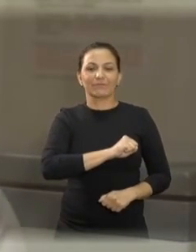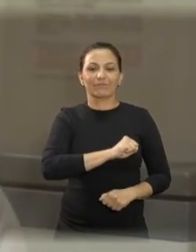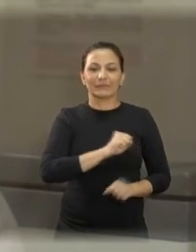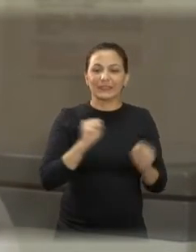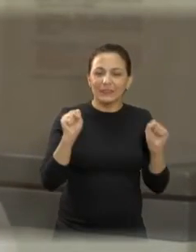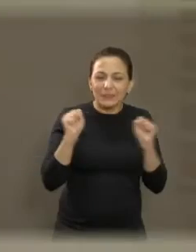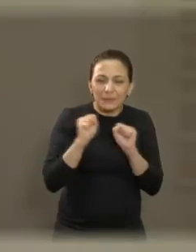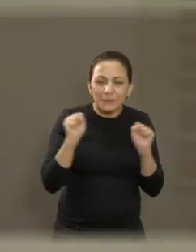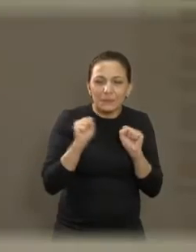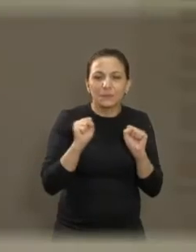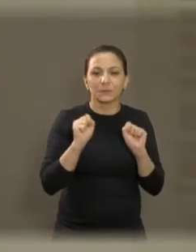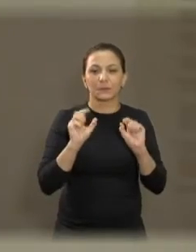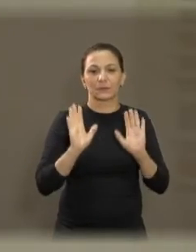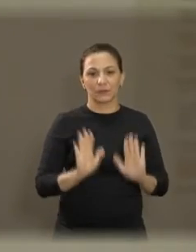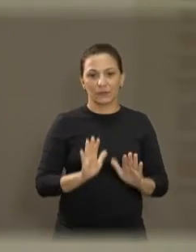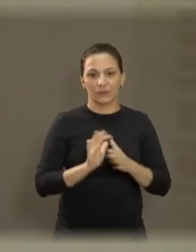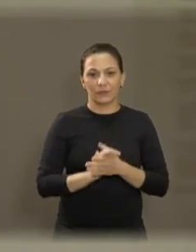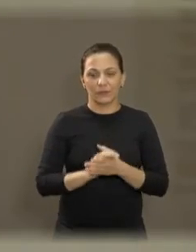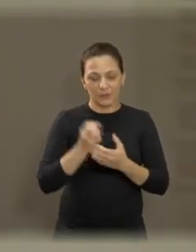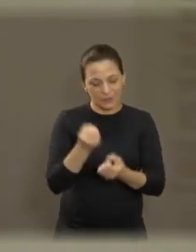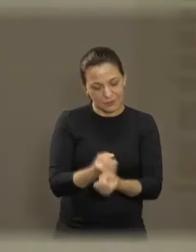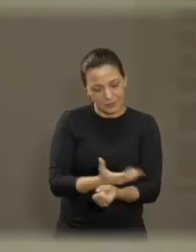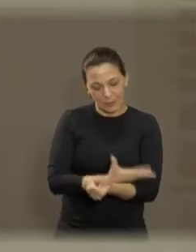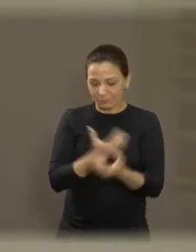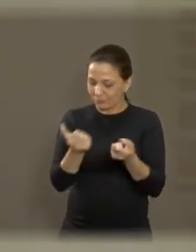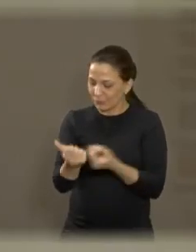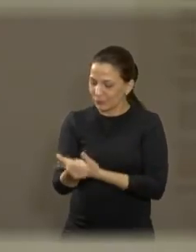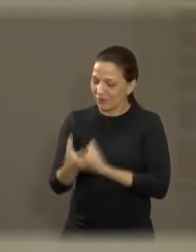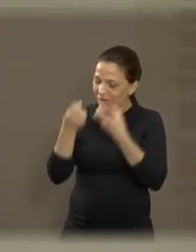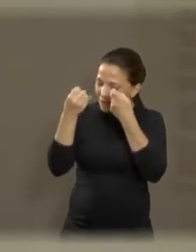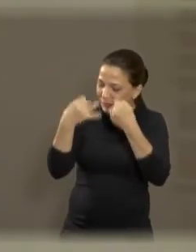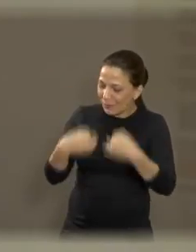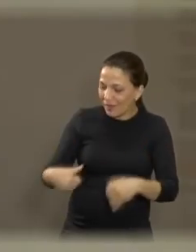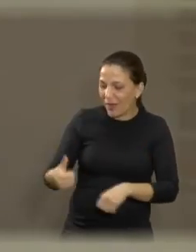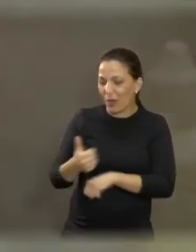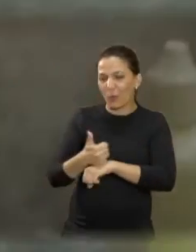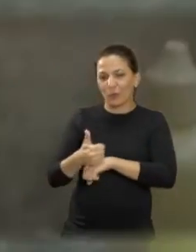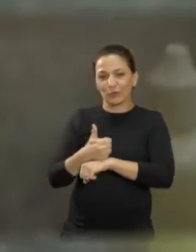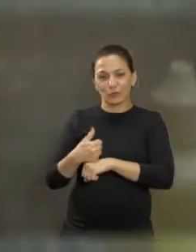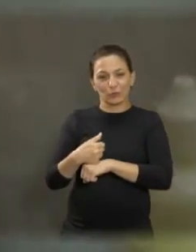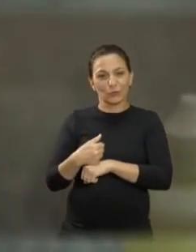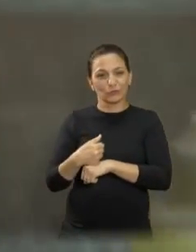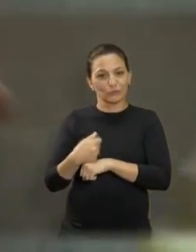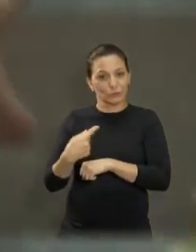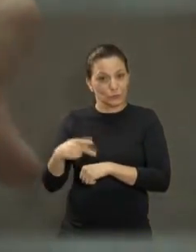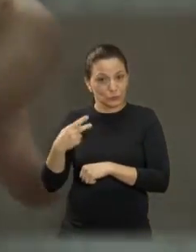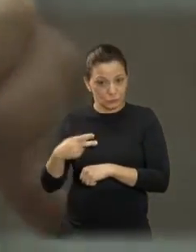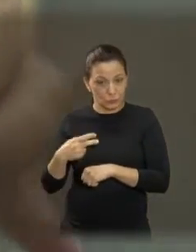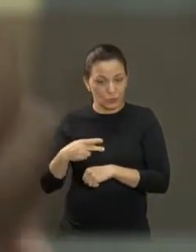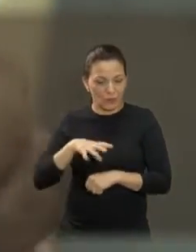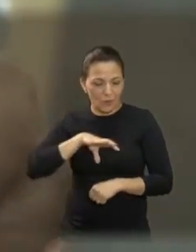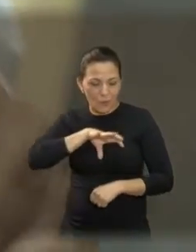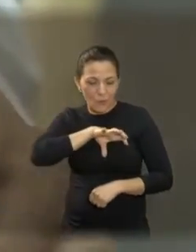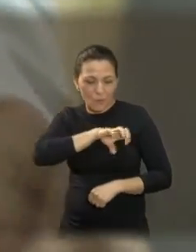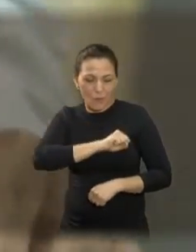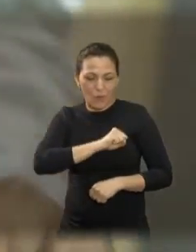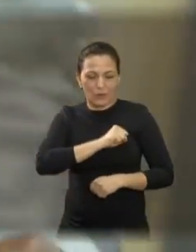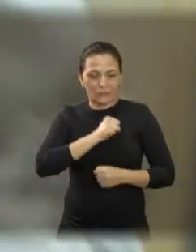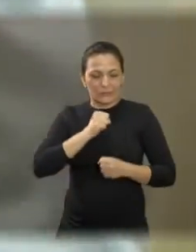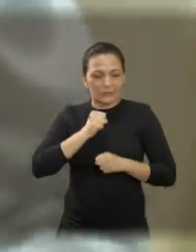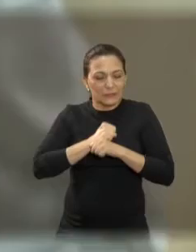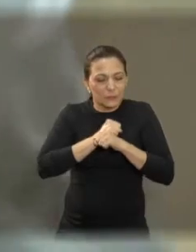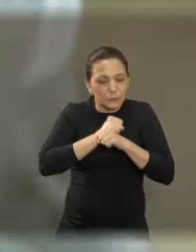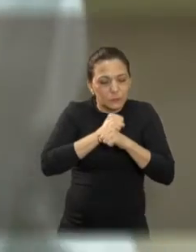tem que gostar disso. Ele se emociona ao falar da profissão. Prova do amor cultivado por anos